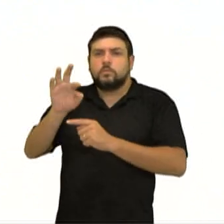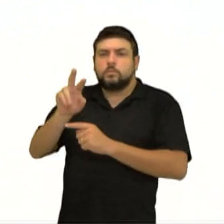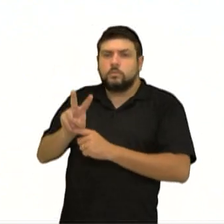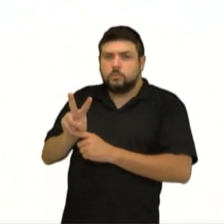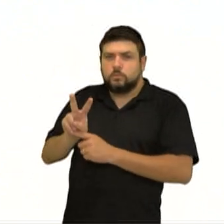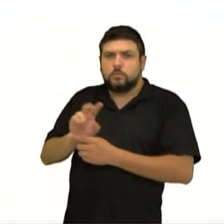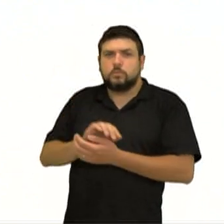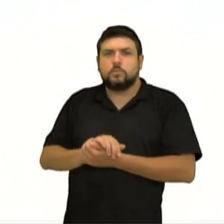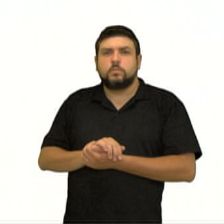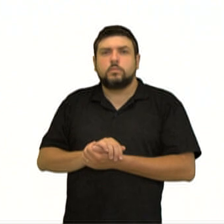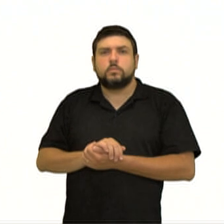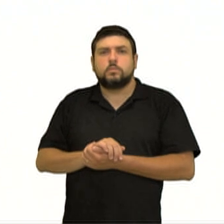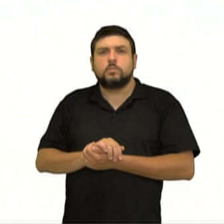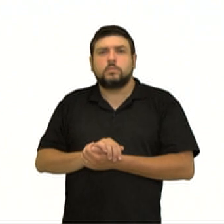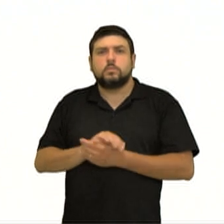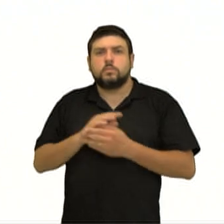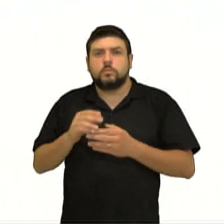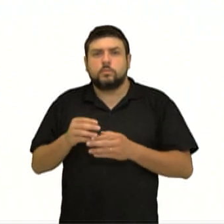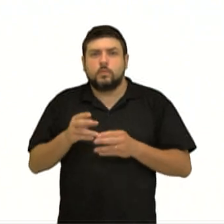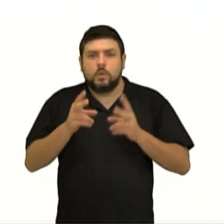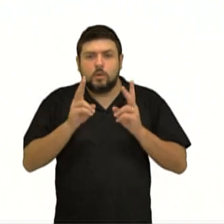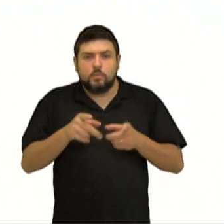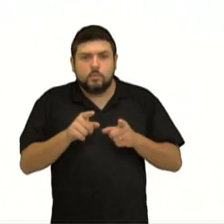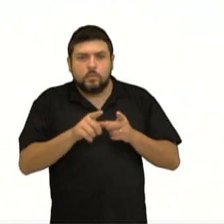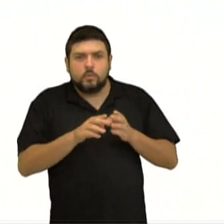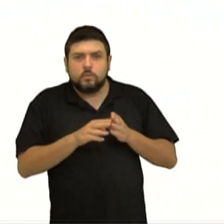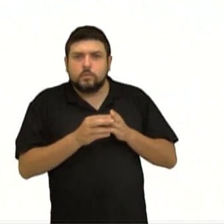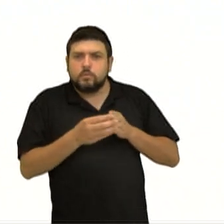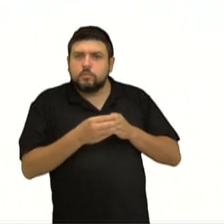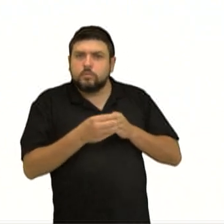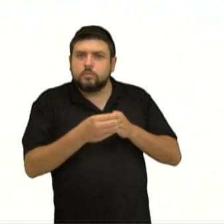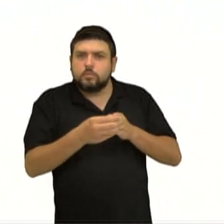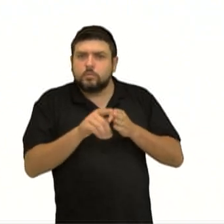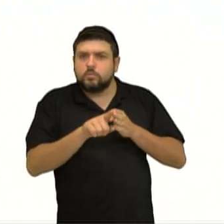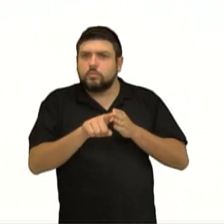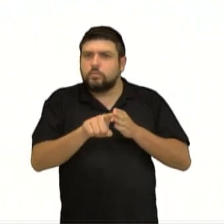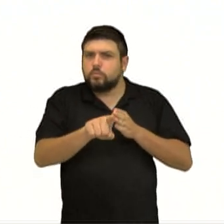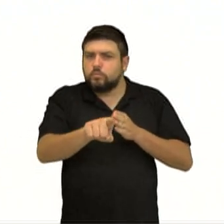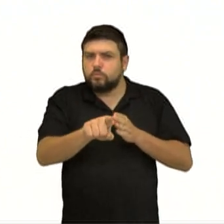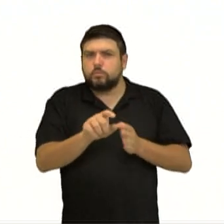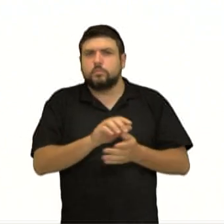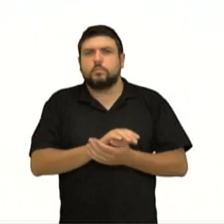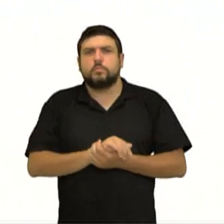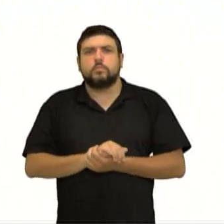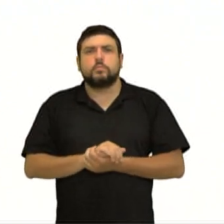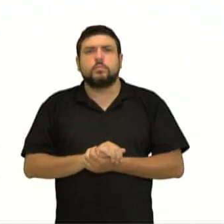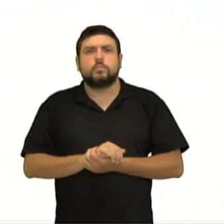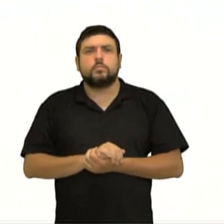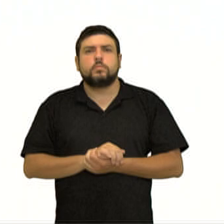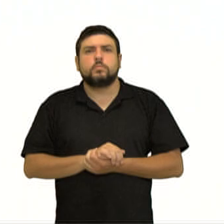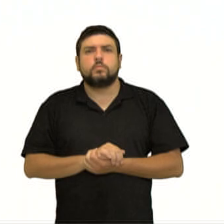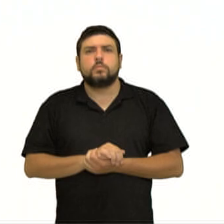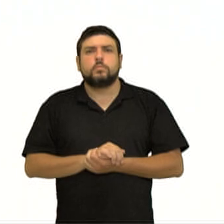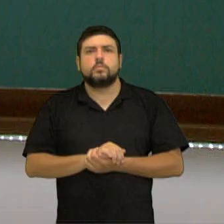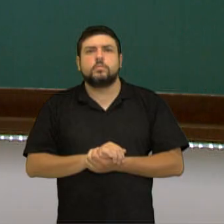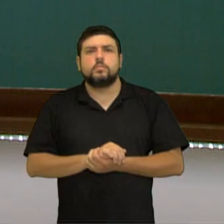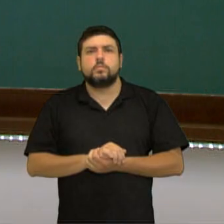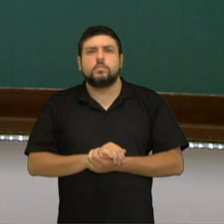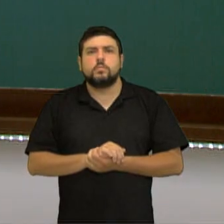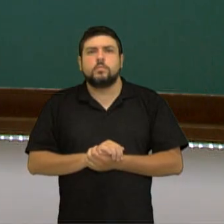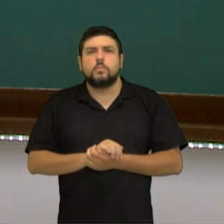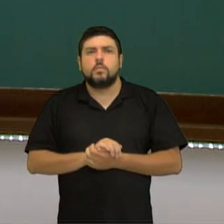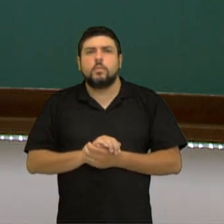seja, a mesma direção e o mesmo sentido do vetor velocidade. Beleza? Então, com isso, nós vamos